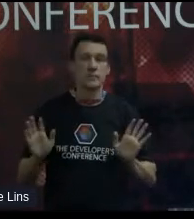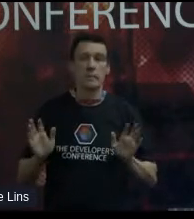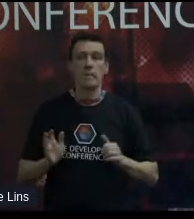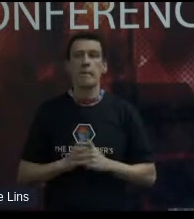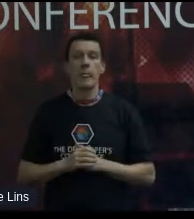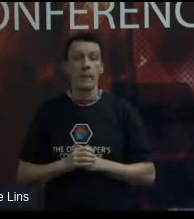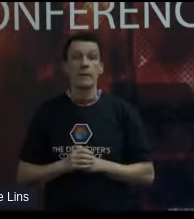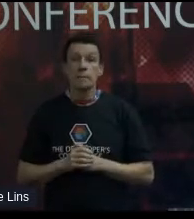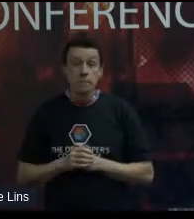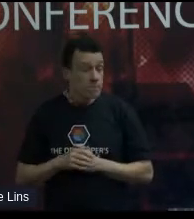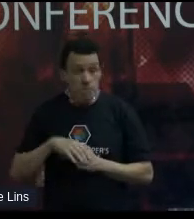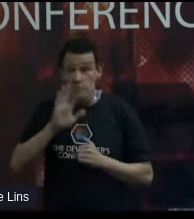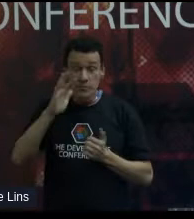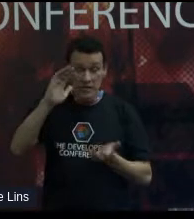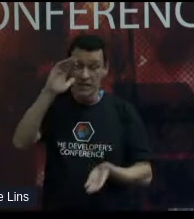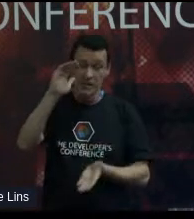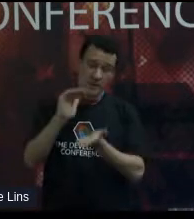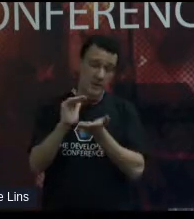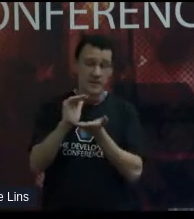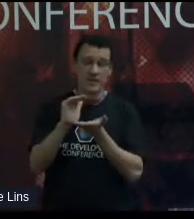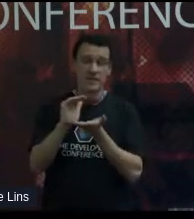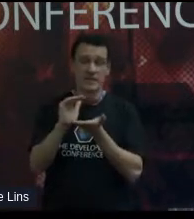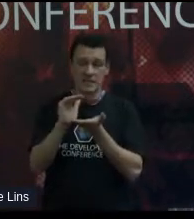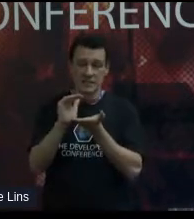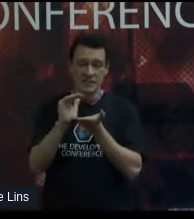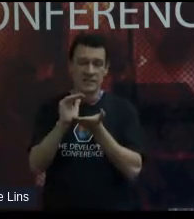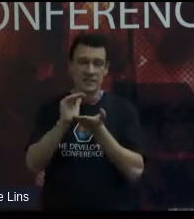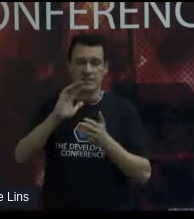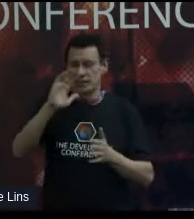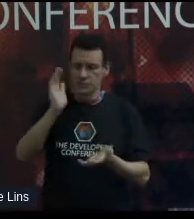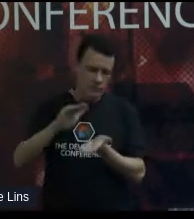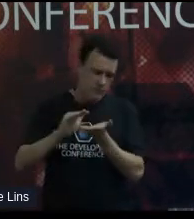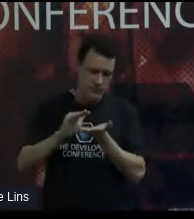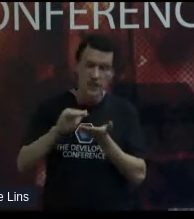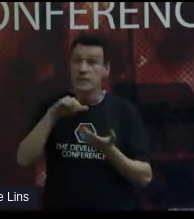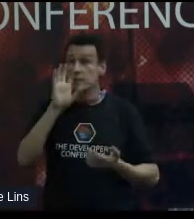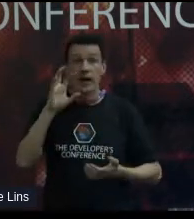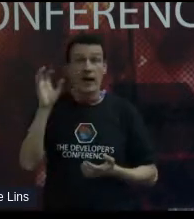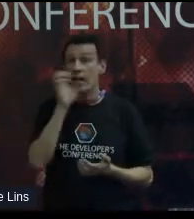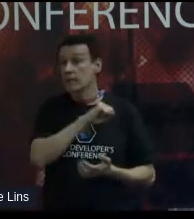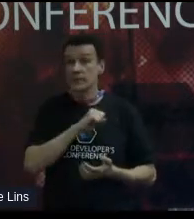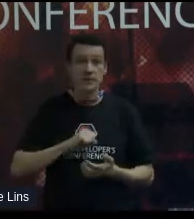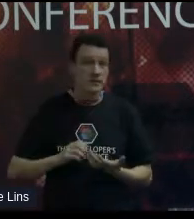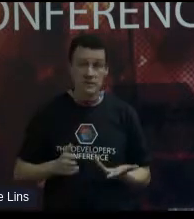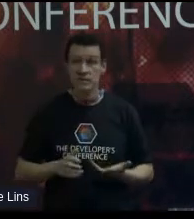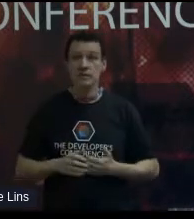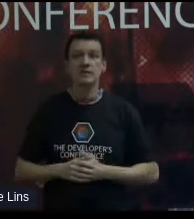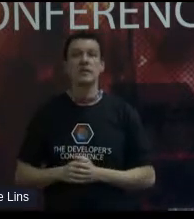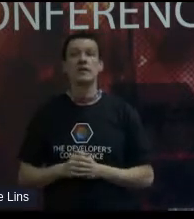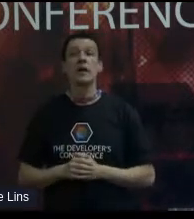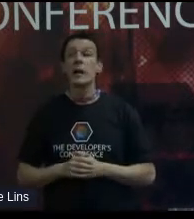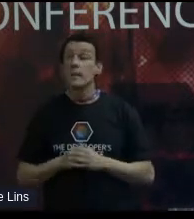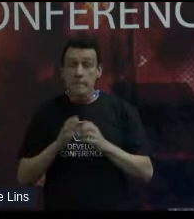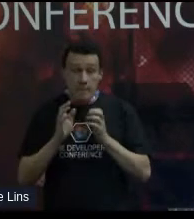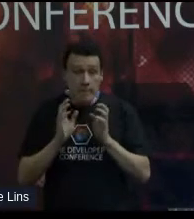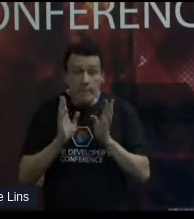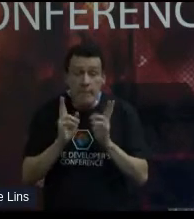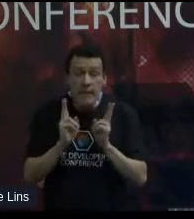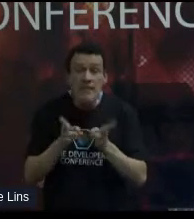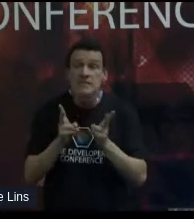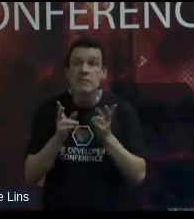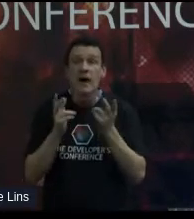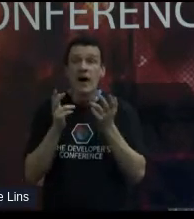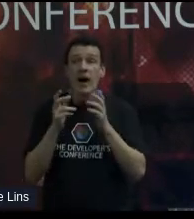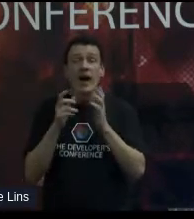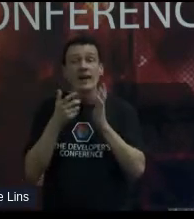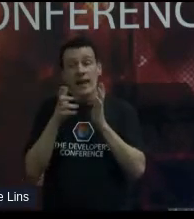Olha só como foi mais Caramba, prático, quantos não? toques será que ele deu em tela para desativar as mesmas opções que ele estava no Windows,